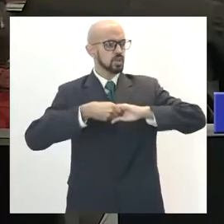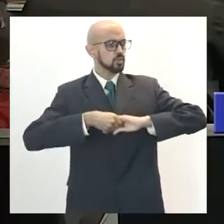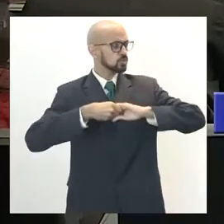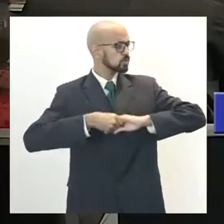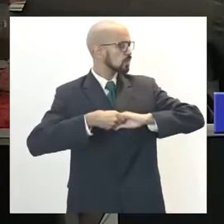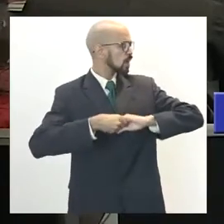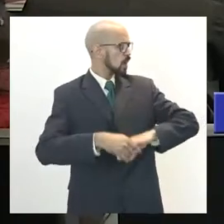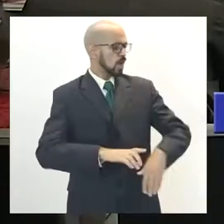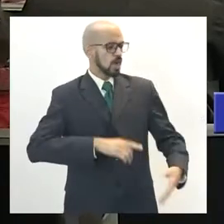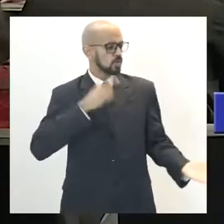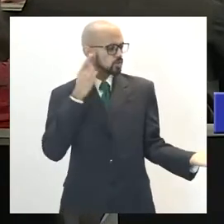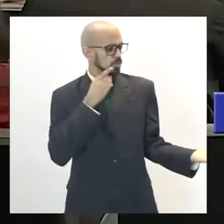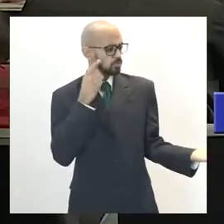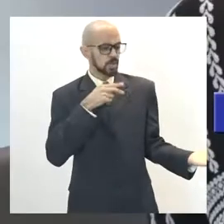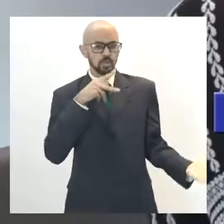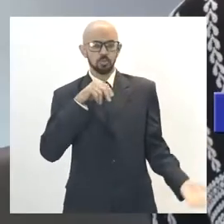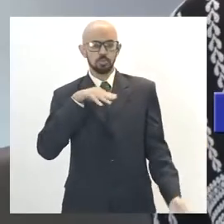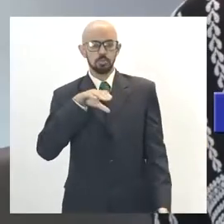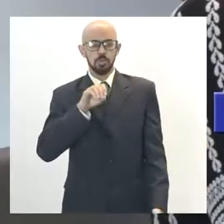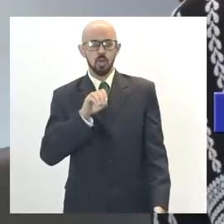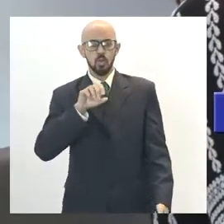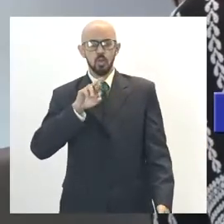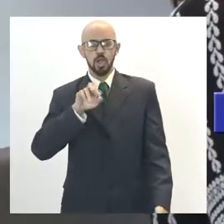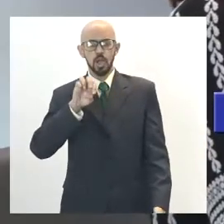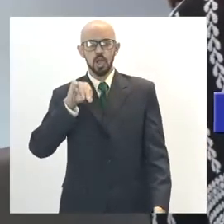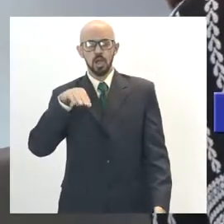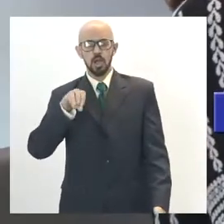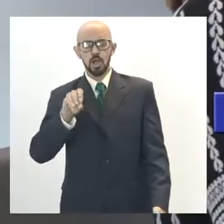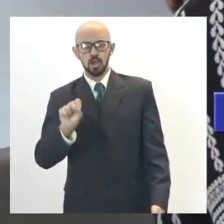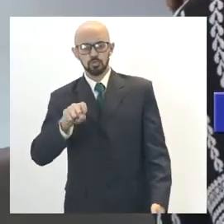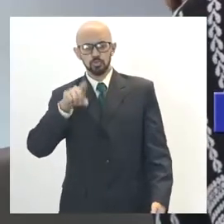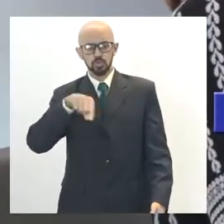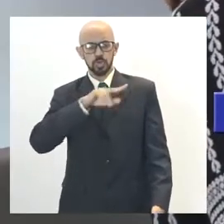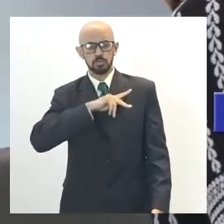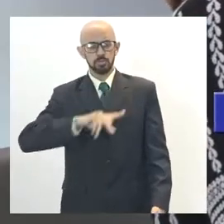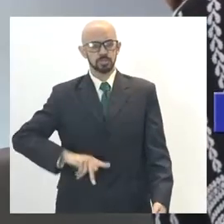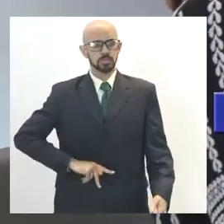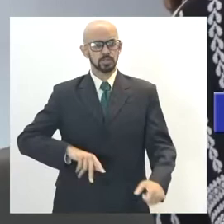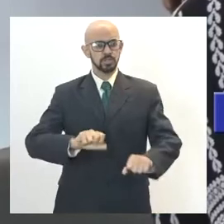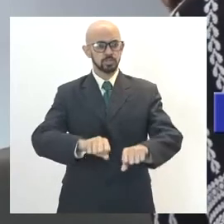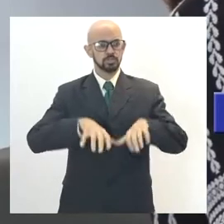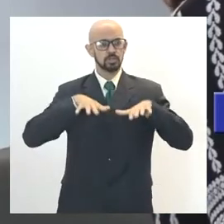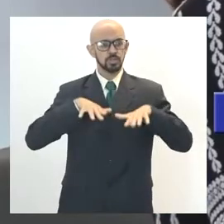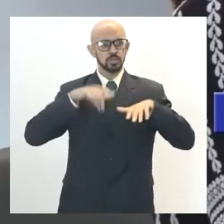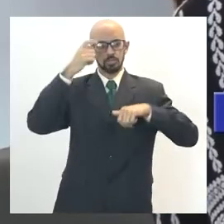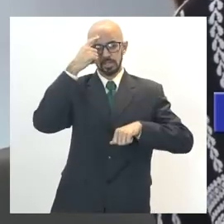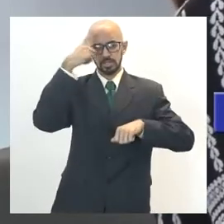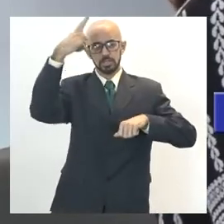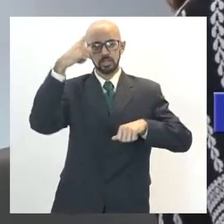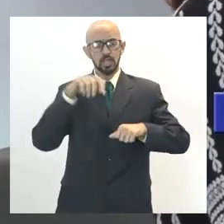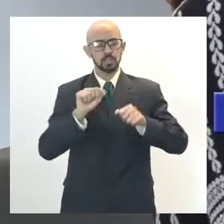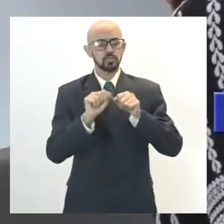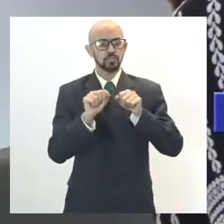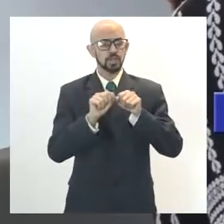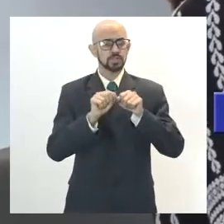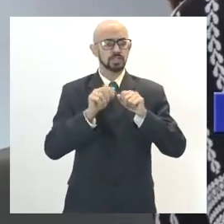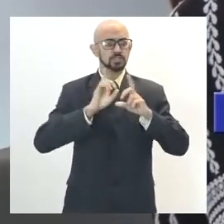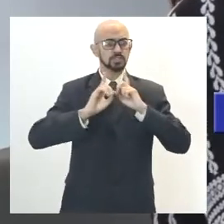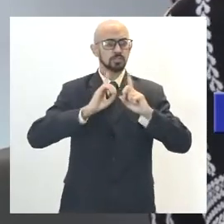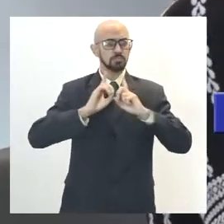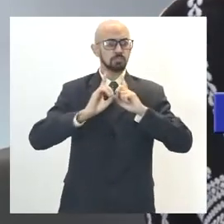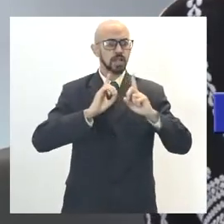Deputado Paulo Ramos que Preside a sua audiência e pela sua iniciativa de trazer esse debate como